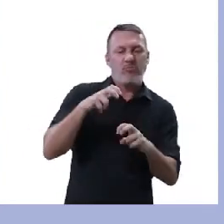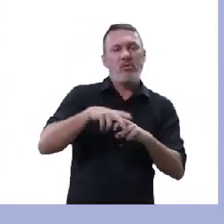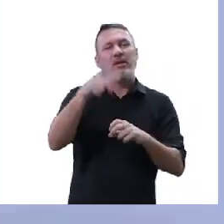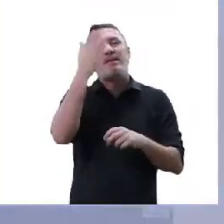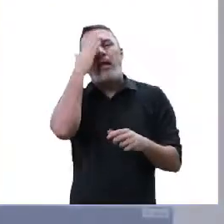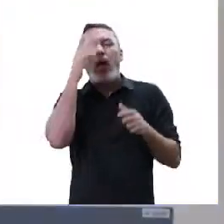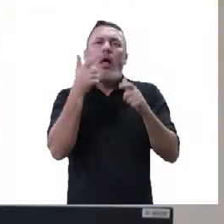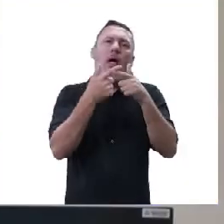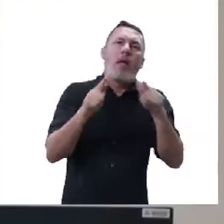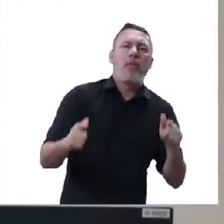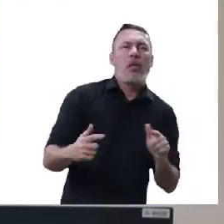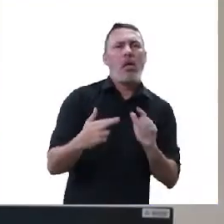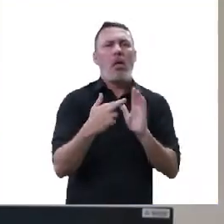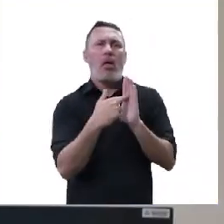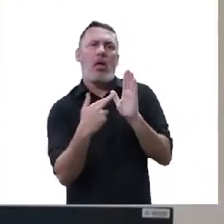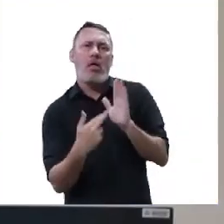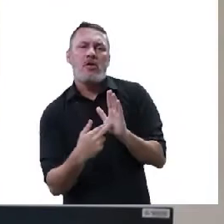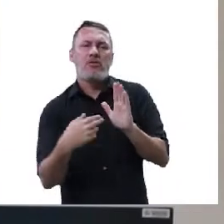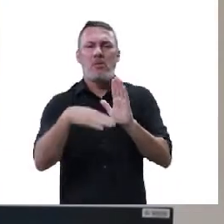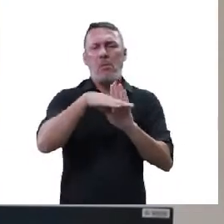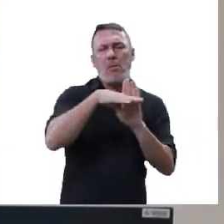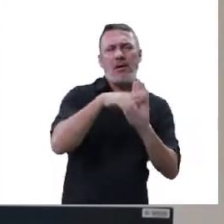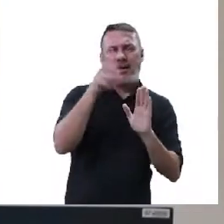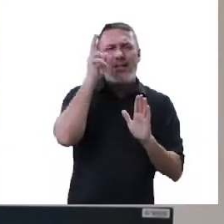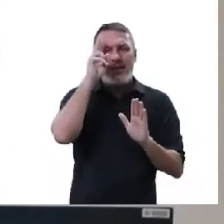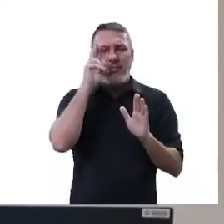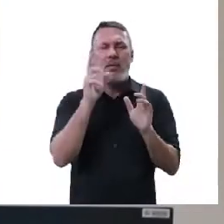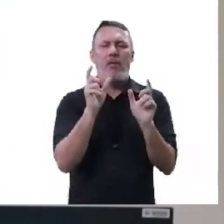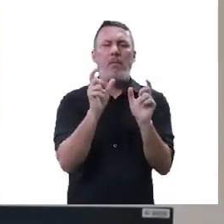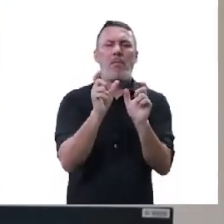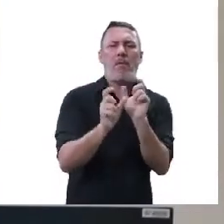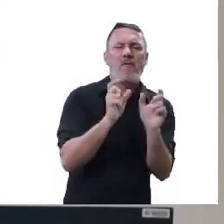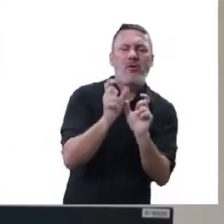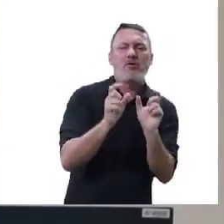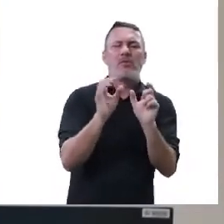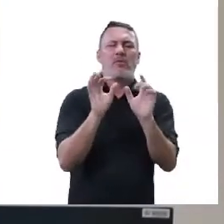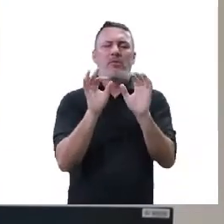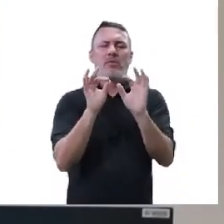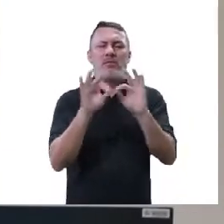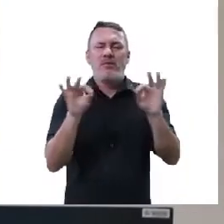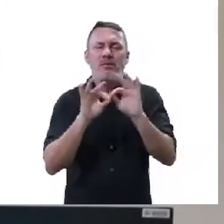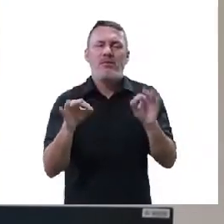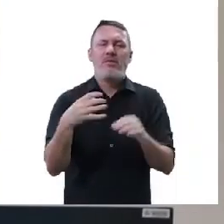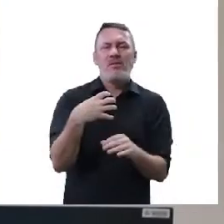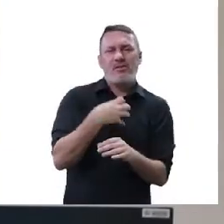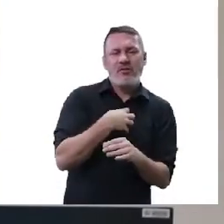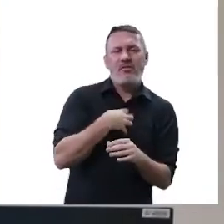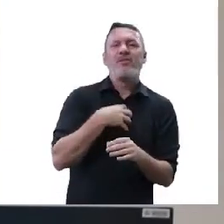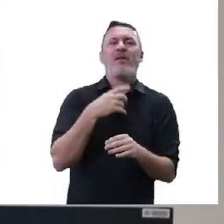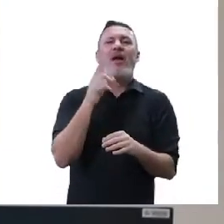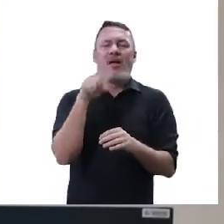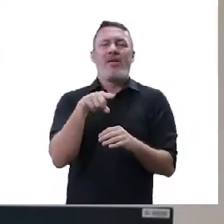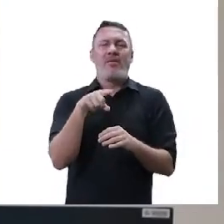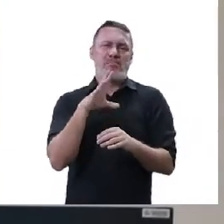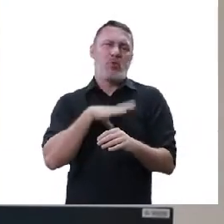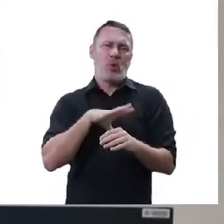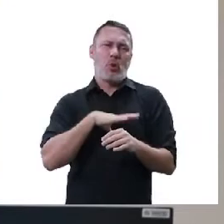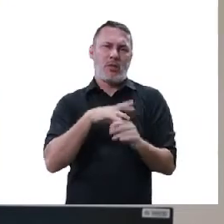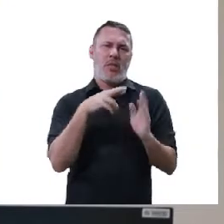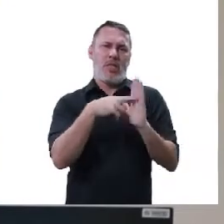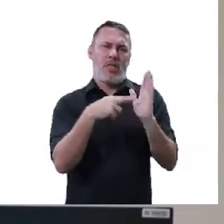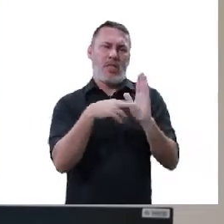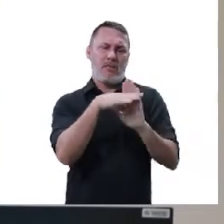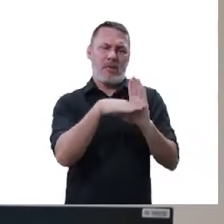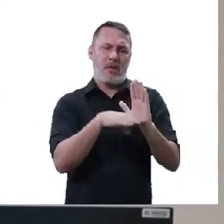gramática sobre a regra, regência, tudo aquilo que você aprende de morfologia, sintaxe, semântica, e você quer